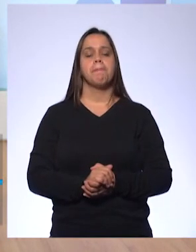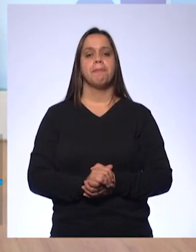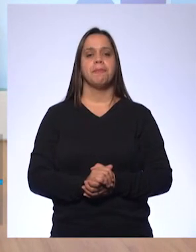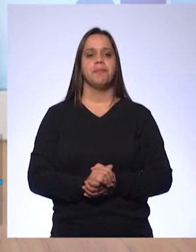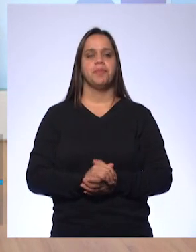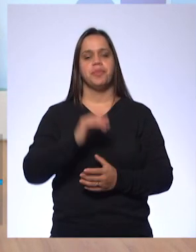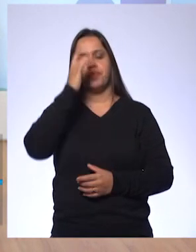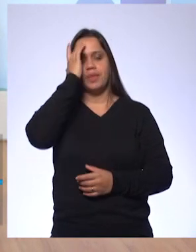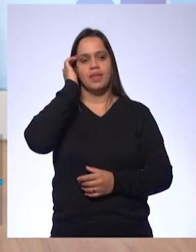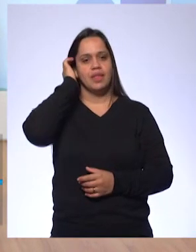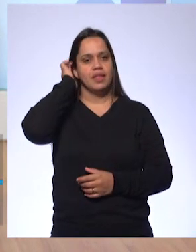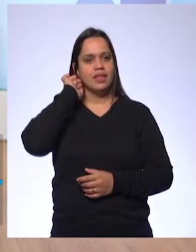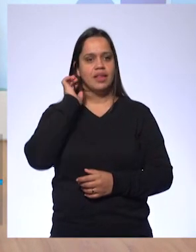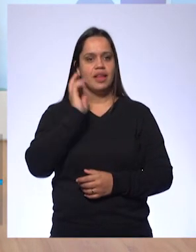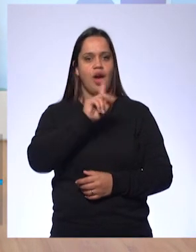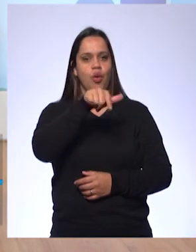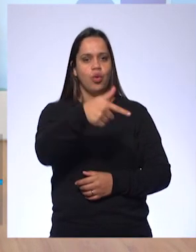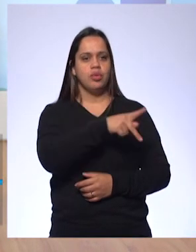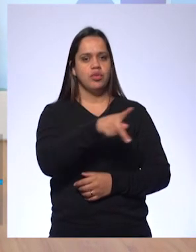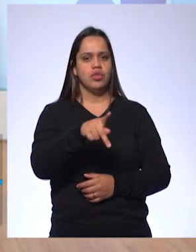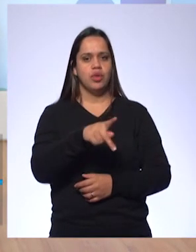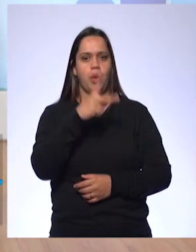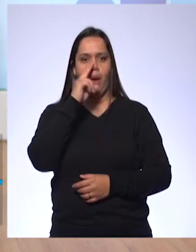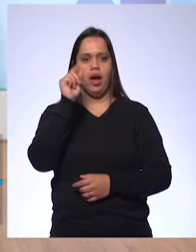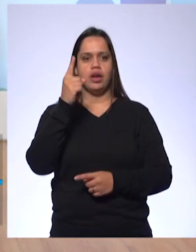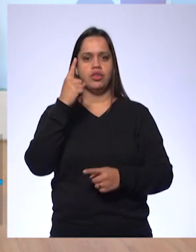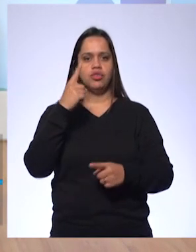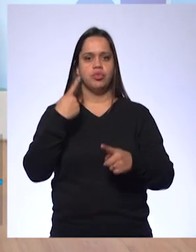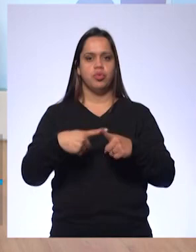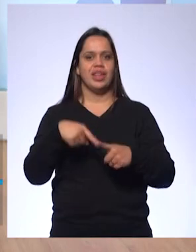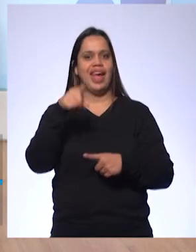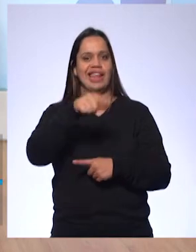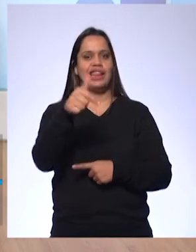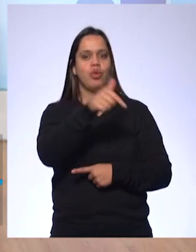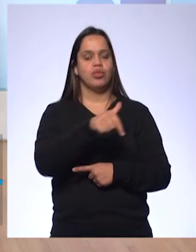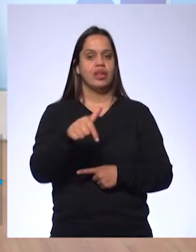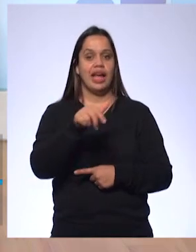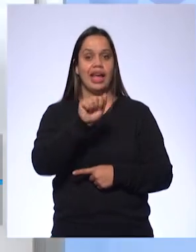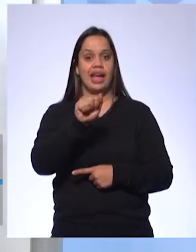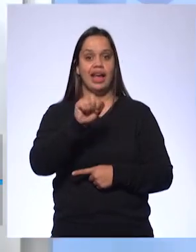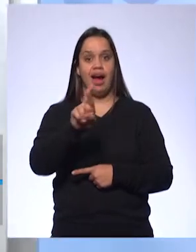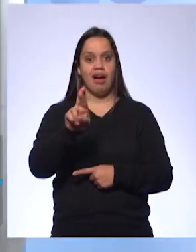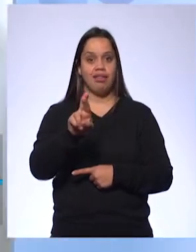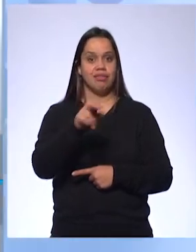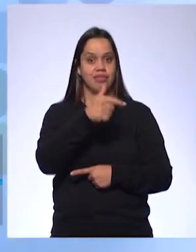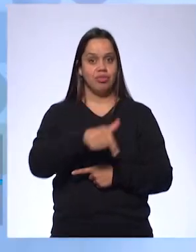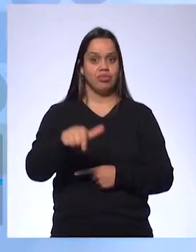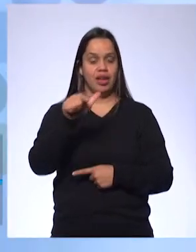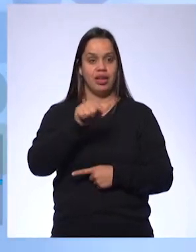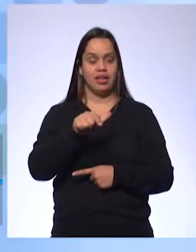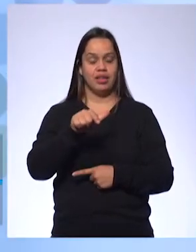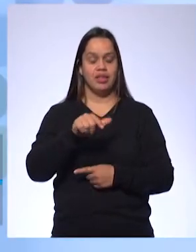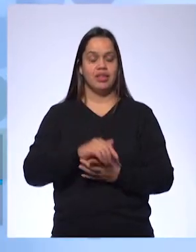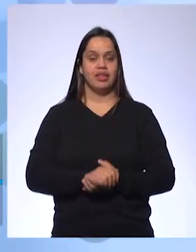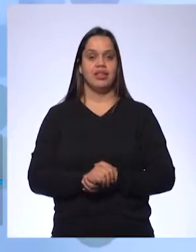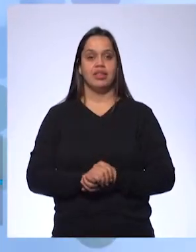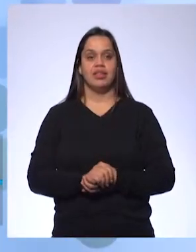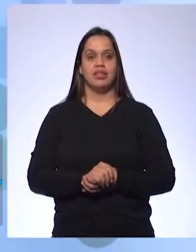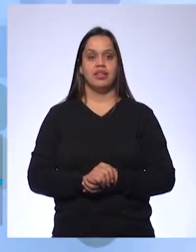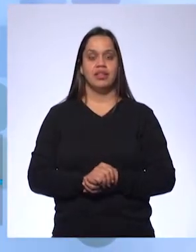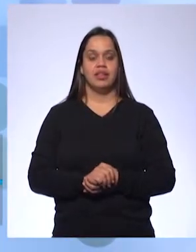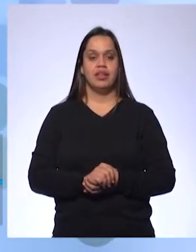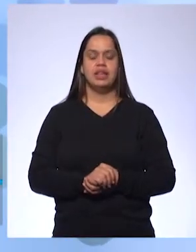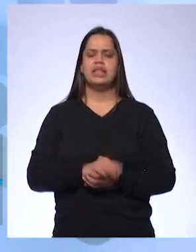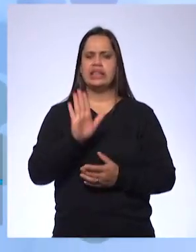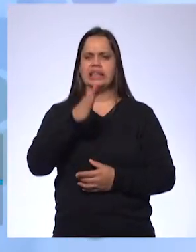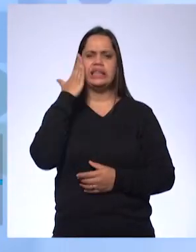a, falou, deve ser porque aí não tem ar. pode ser. Sabe que muitas pessoas poderiam ter